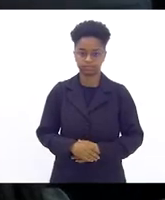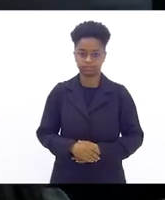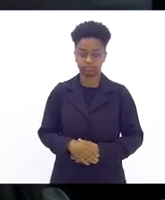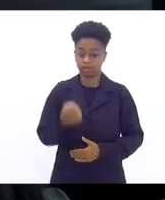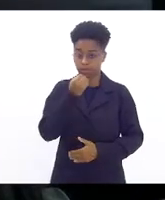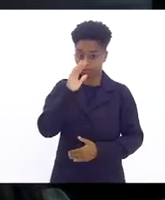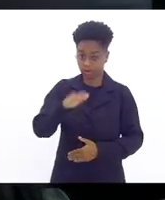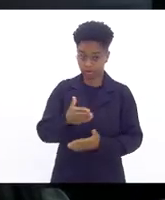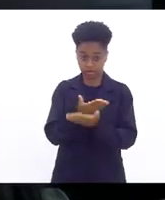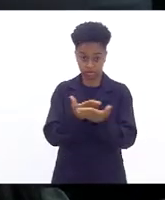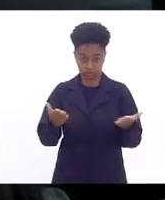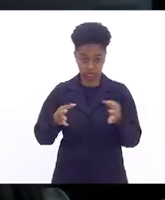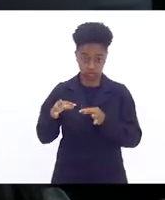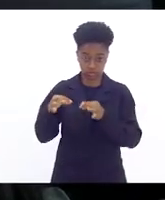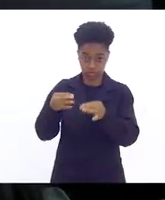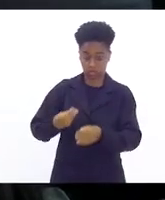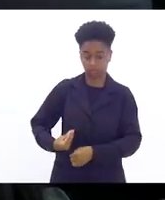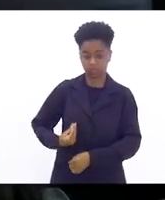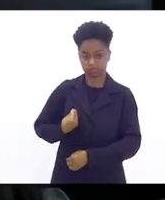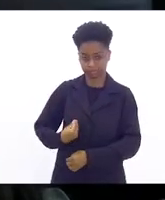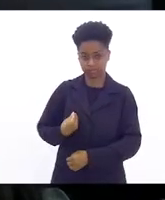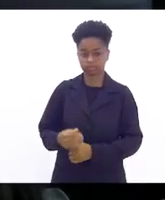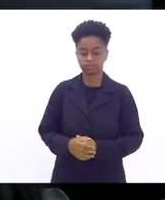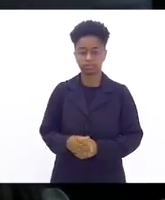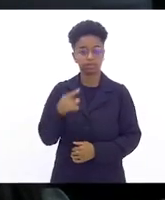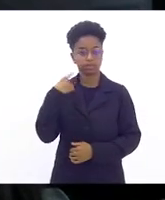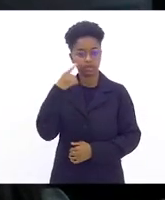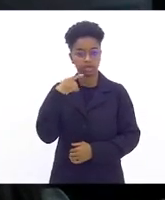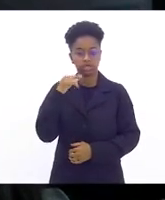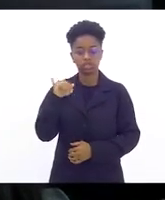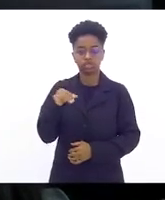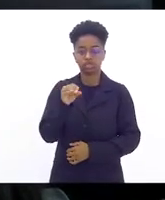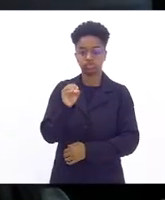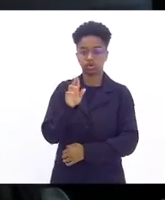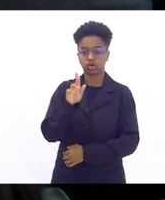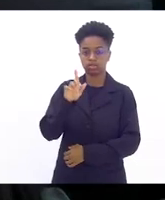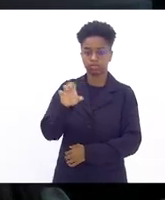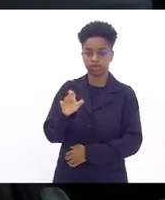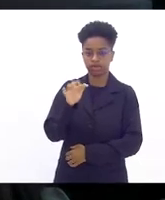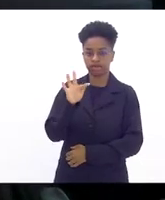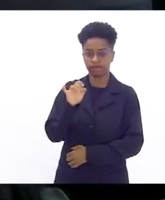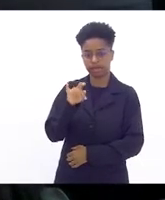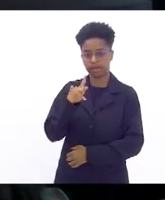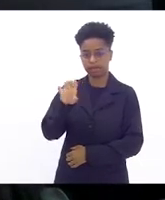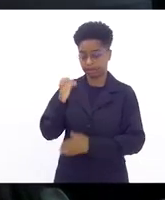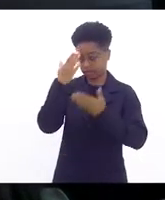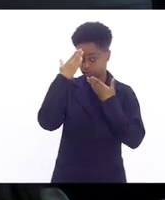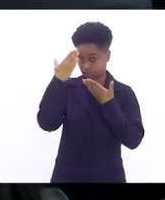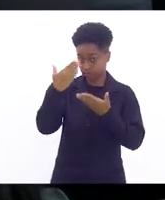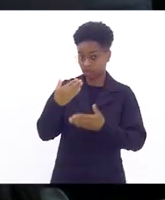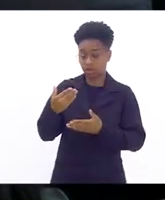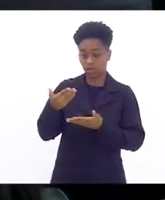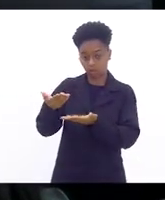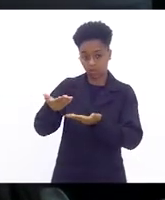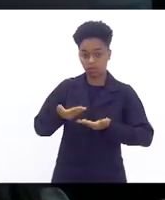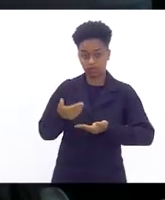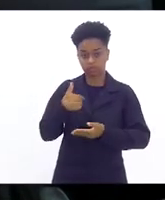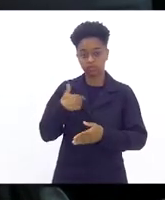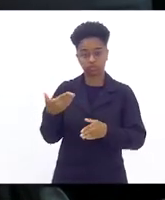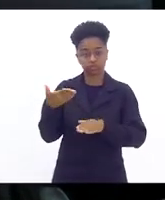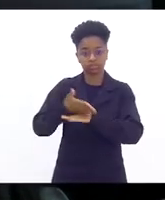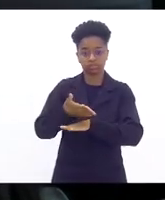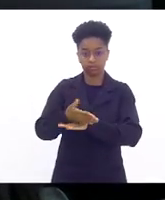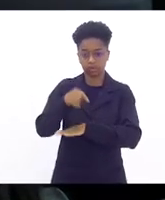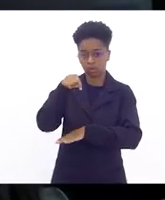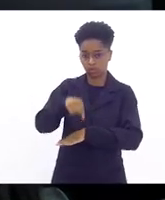Boa tarde a todos e todos presentes deputado Jorge Felipe Neto gostaria de agradecer o convite está aqui hoje em nome